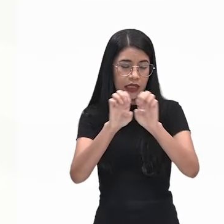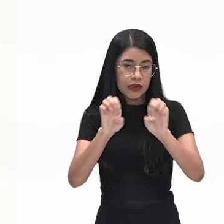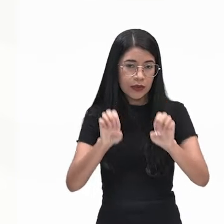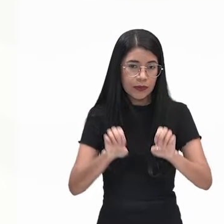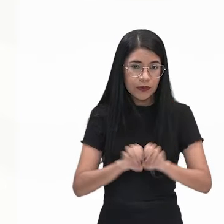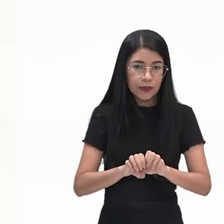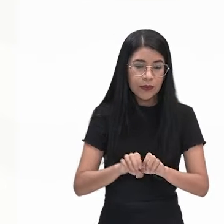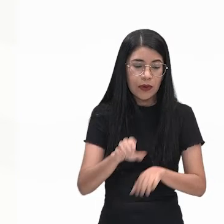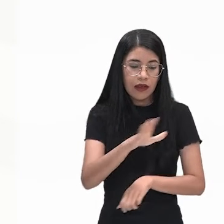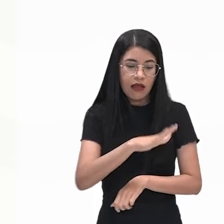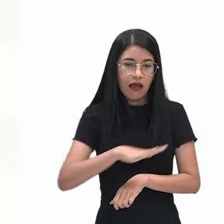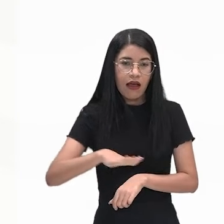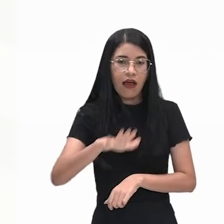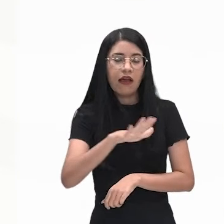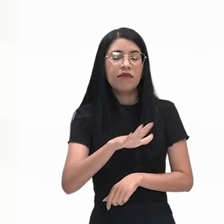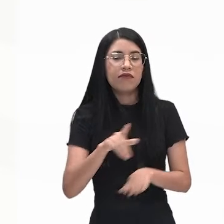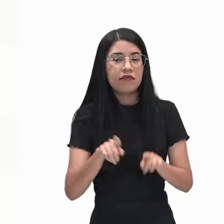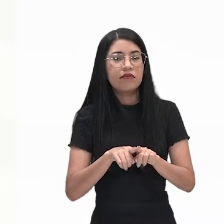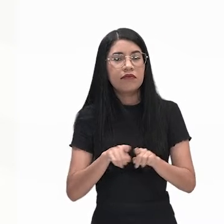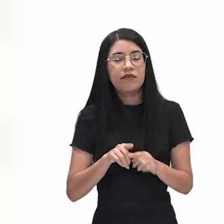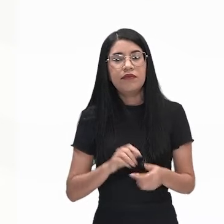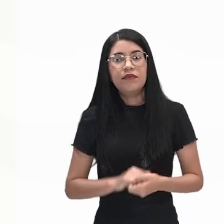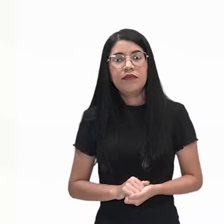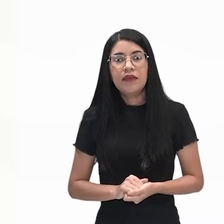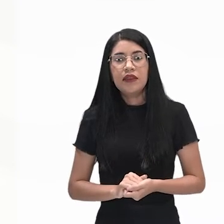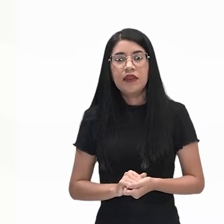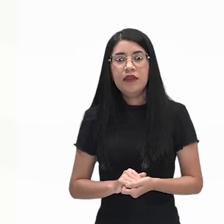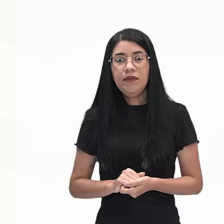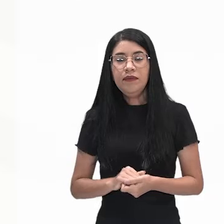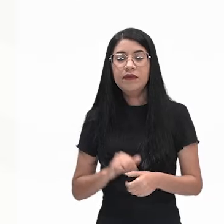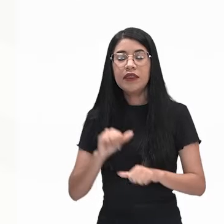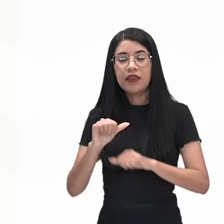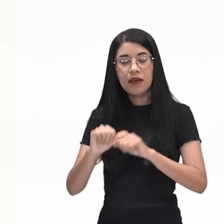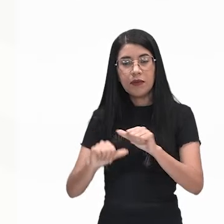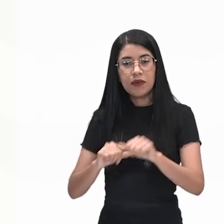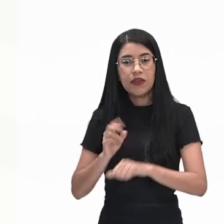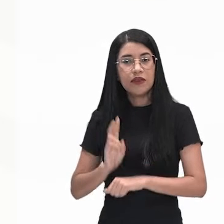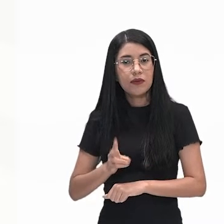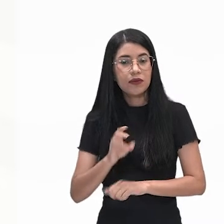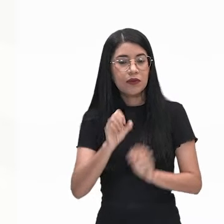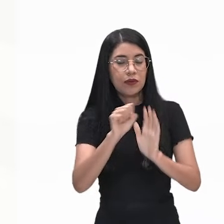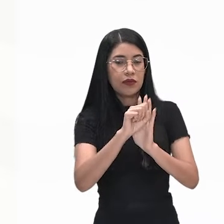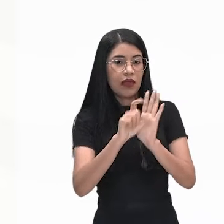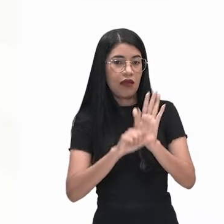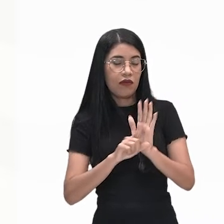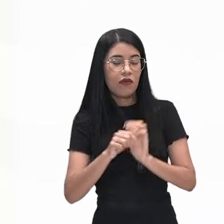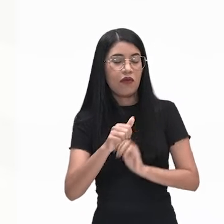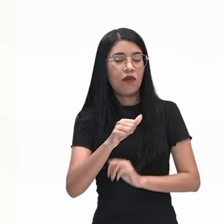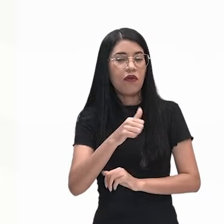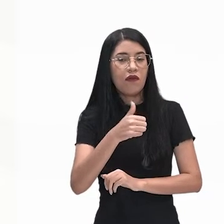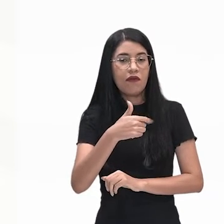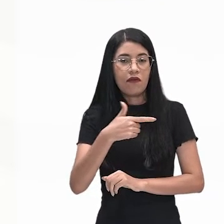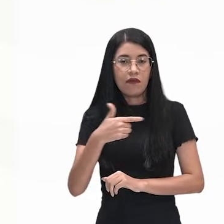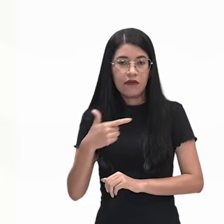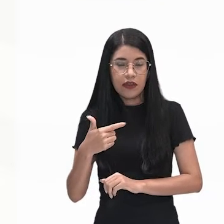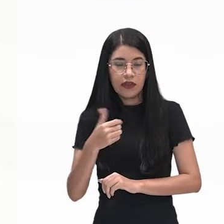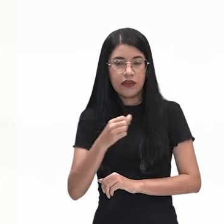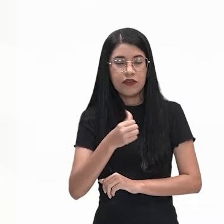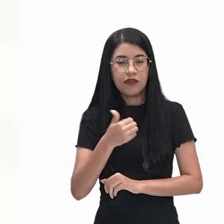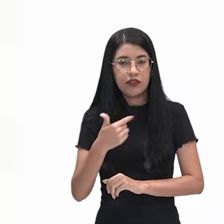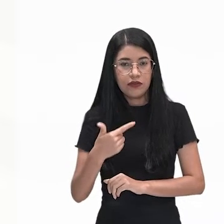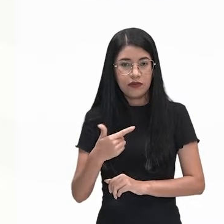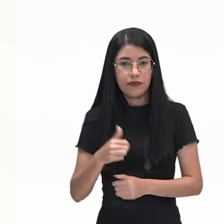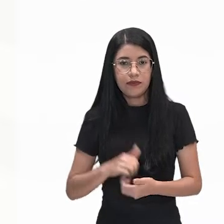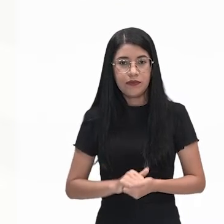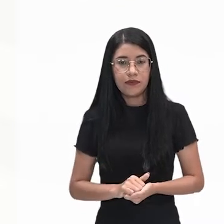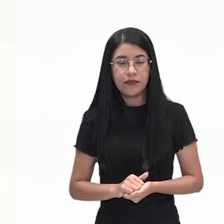com concentração de terrenos em grandes propriedades, e se intensifica, na realidade, ali a concentração fundiária. Surge também, a